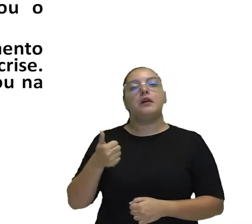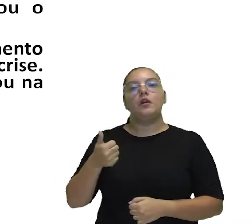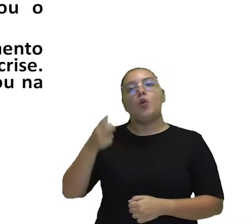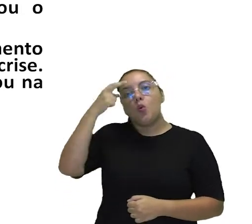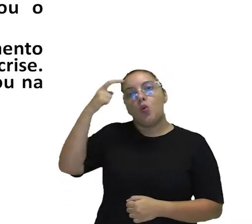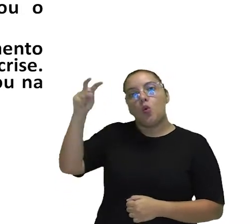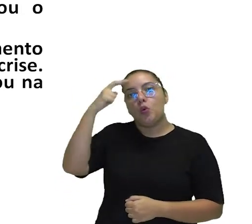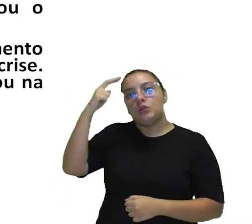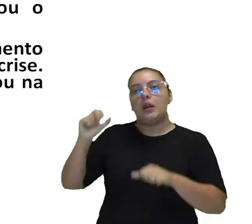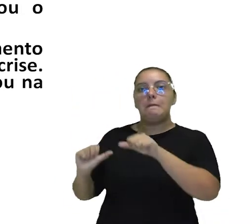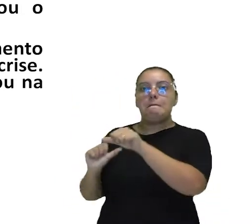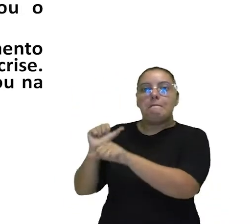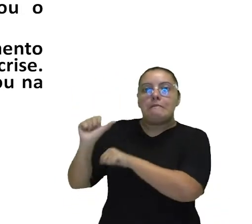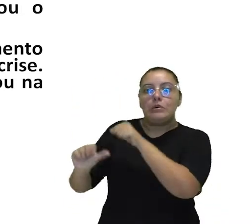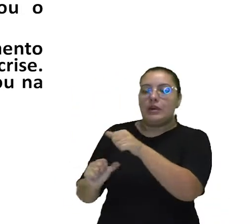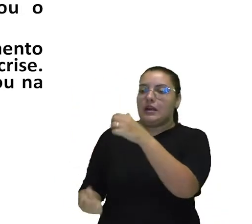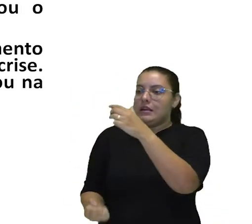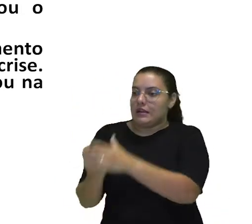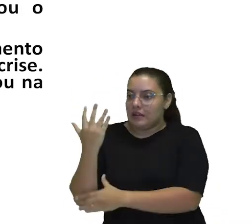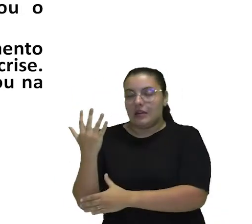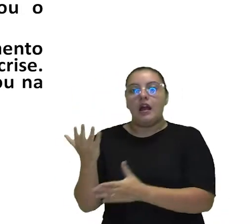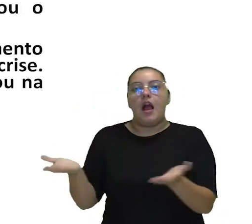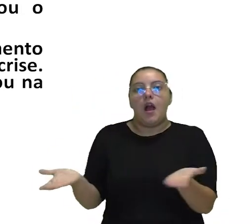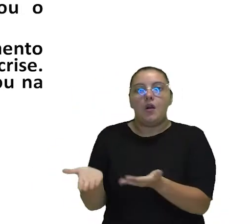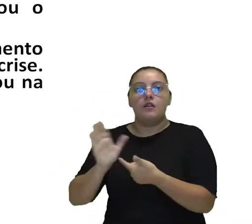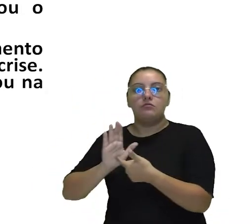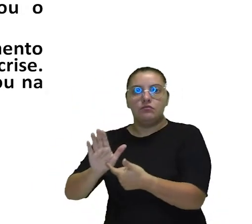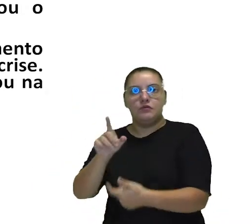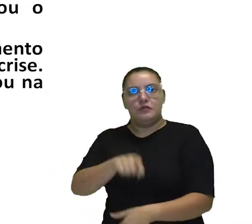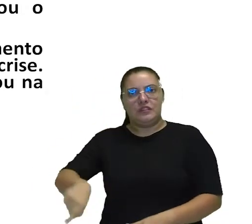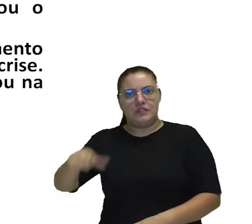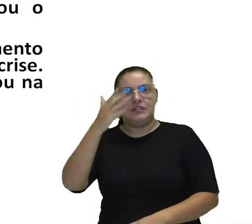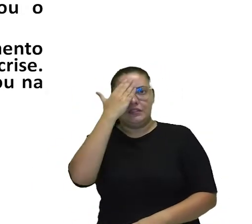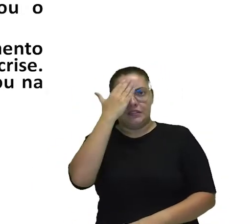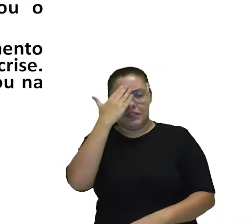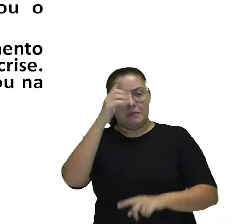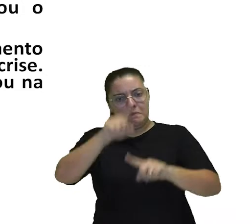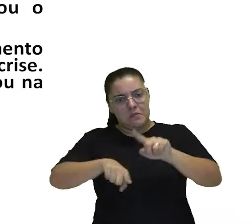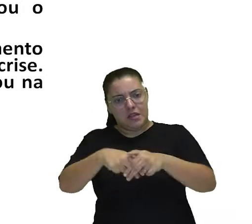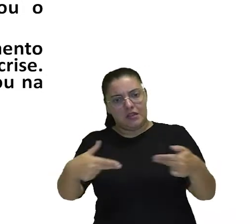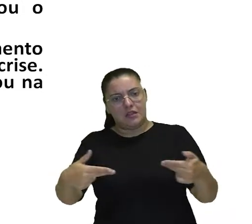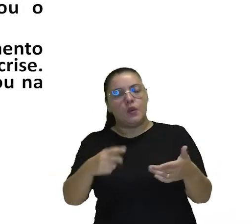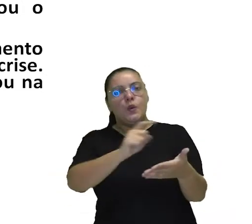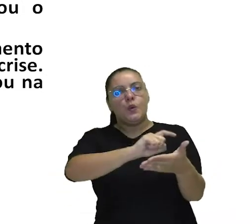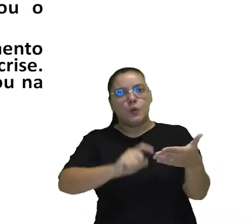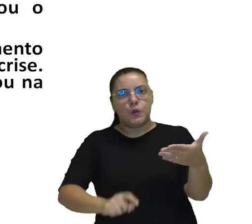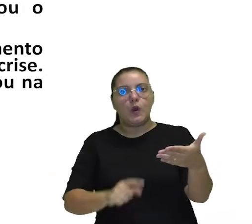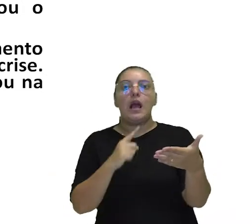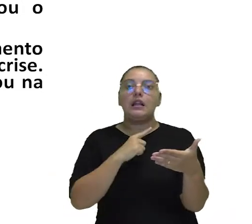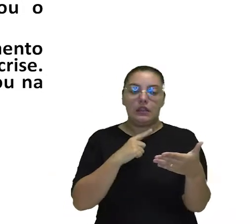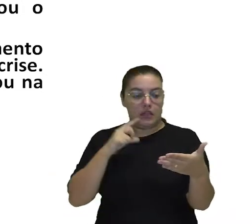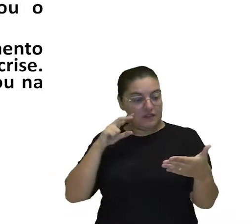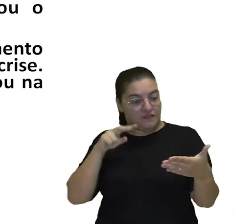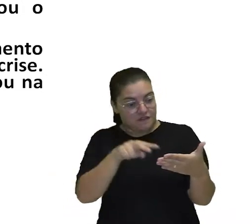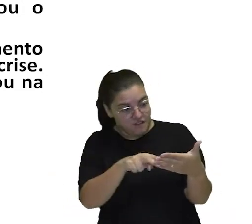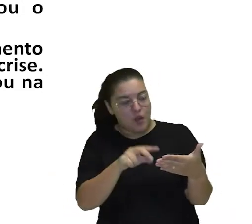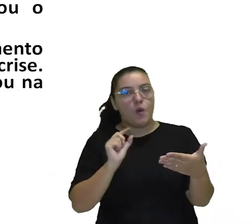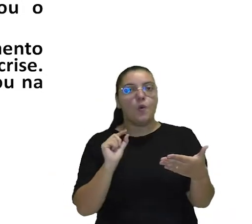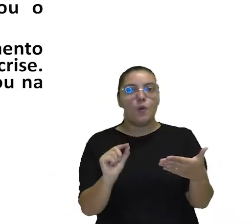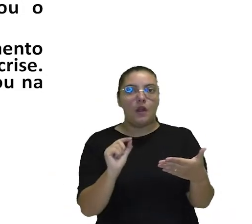cultural. Renascimento cultural, como está sendo apresentado, e você tem isso no seu material impresso, você vai ver que